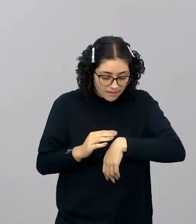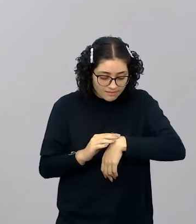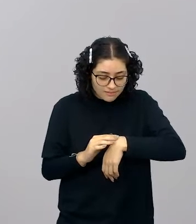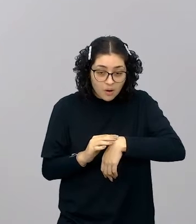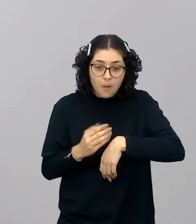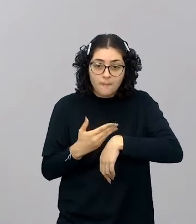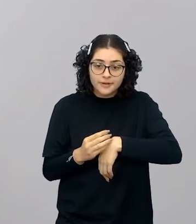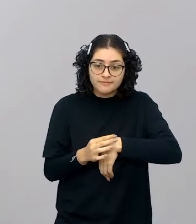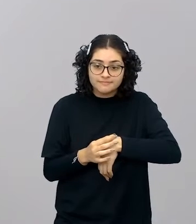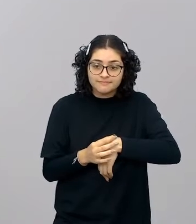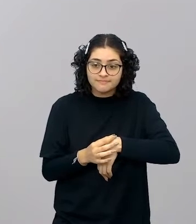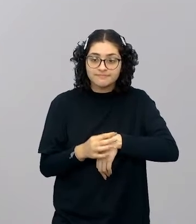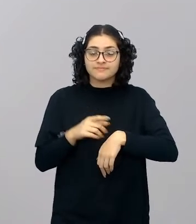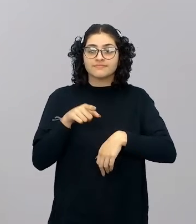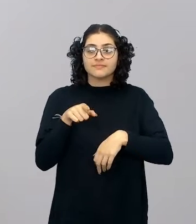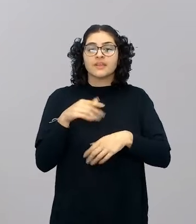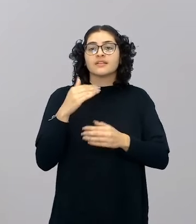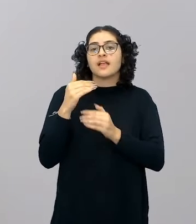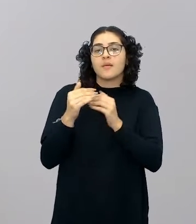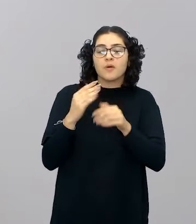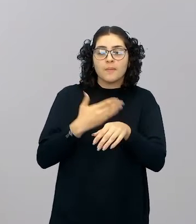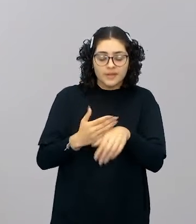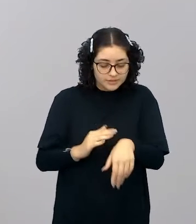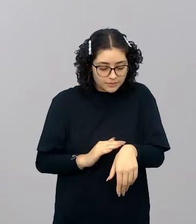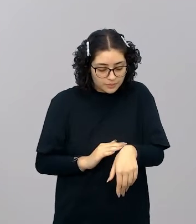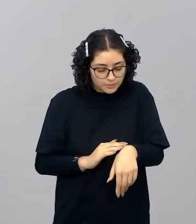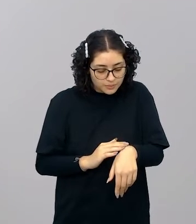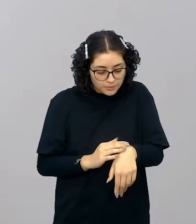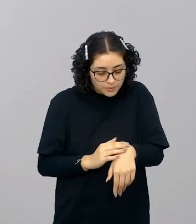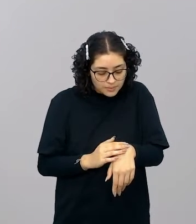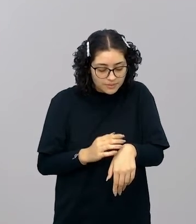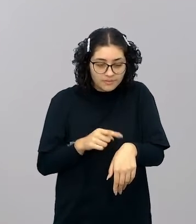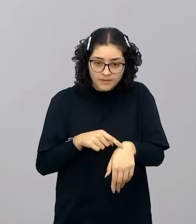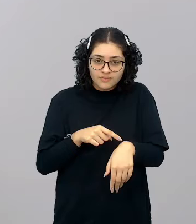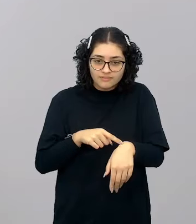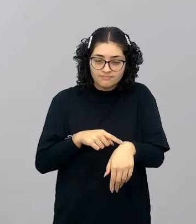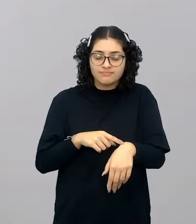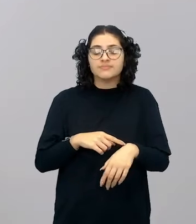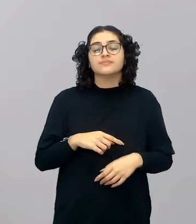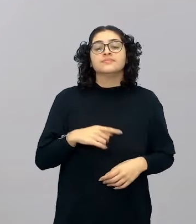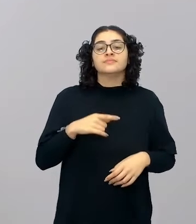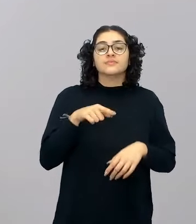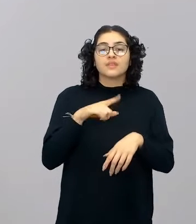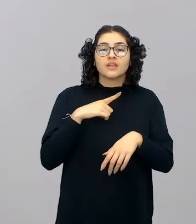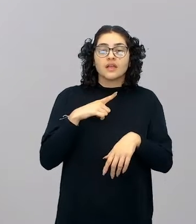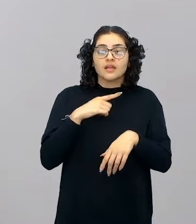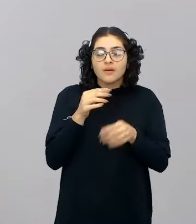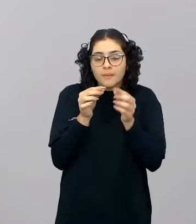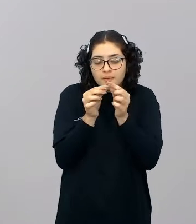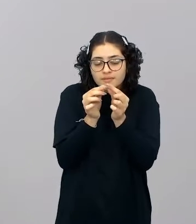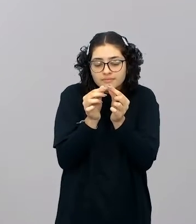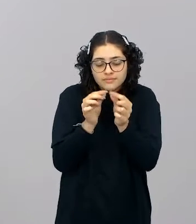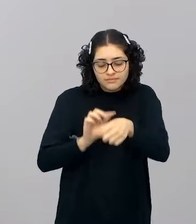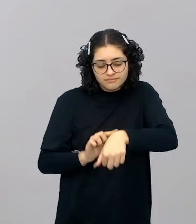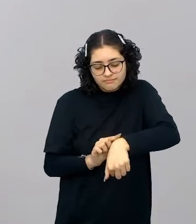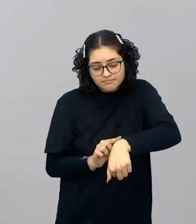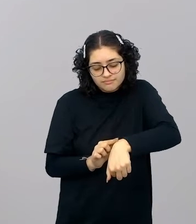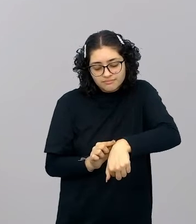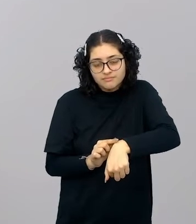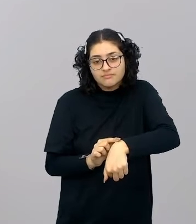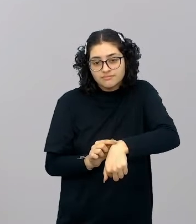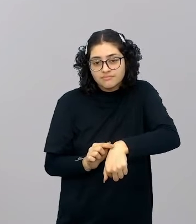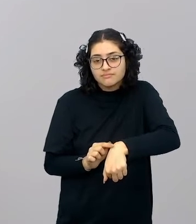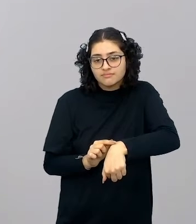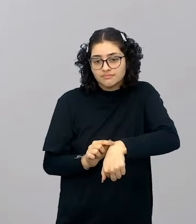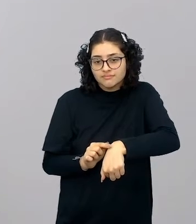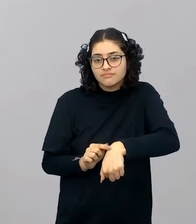passando o tempo, vai acontecendo a cicatrização dessa ferida e vai formando aquela película né, ao redor ali